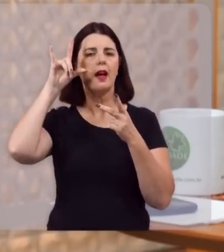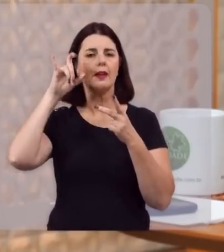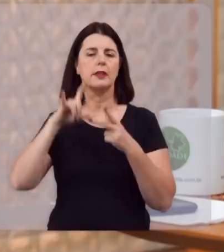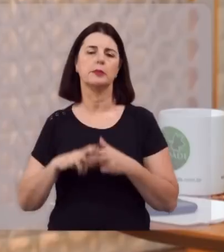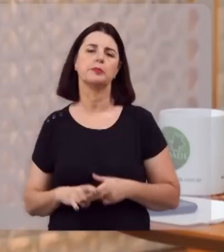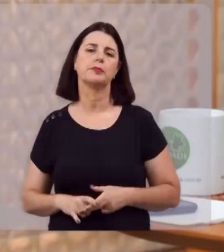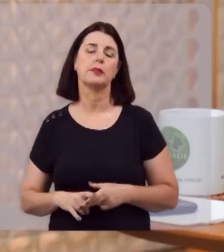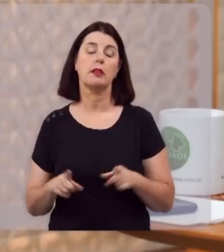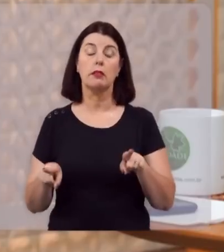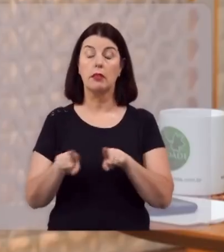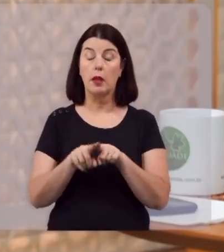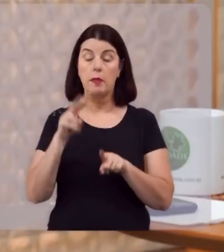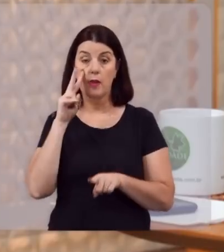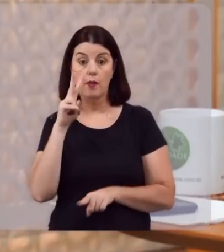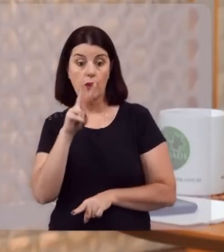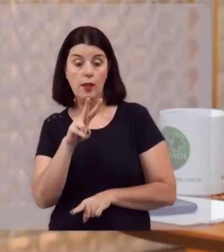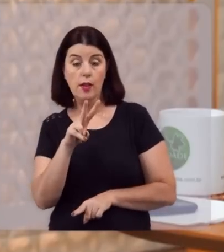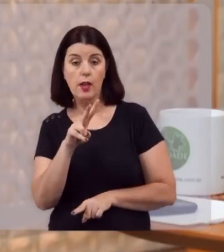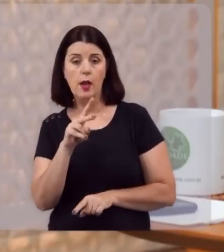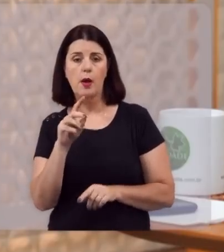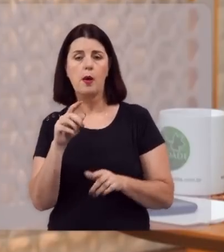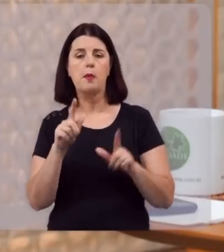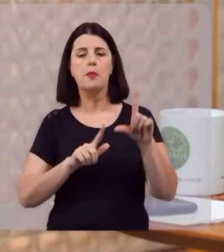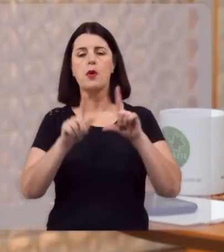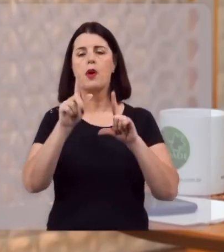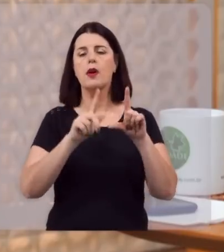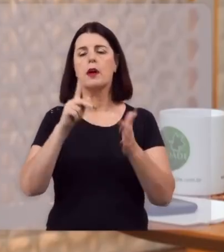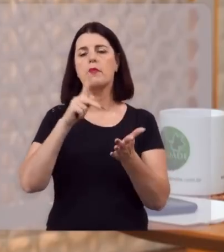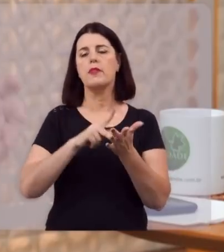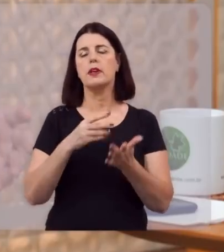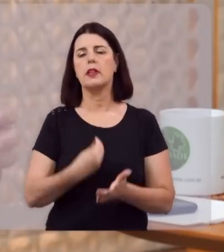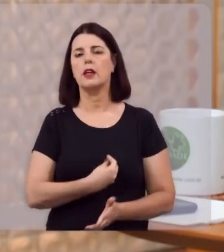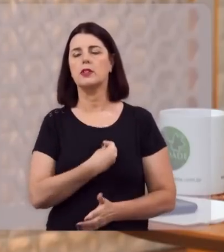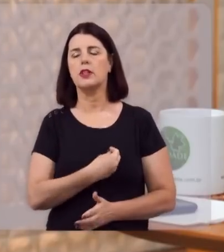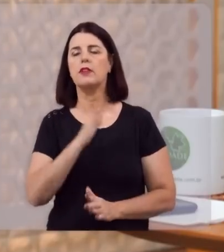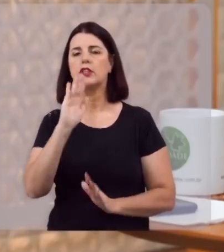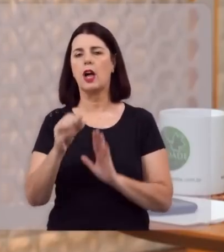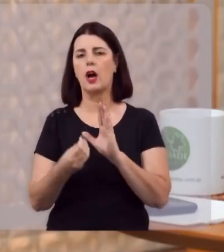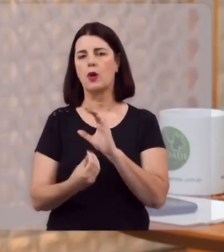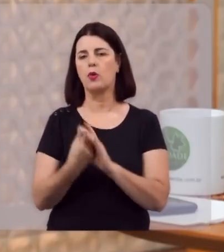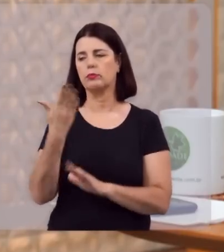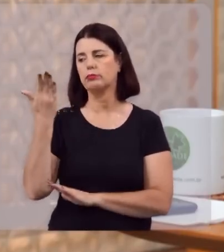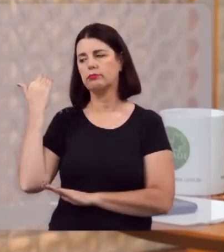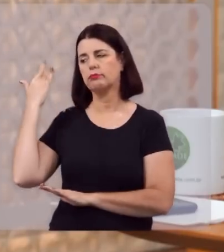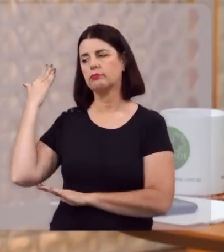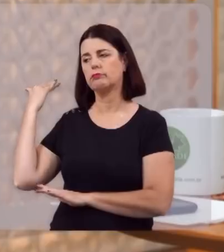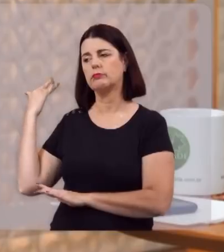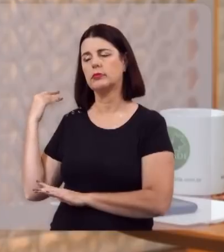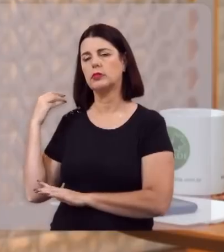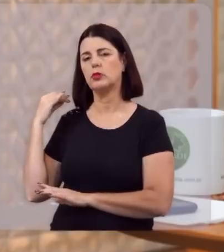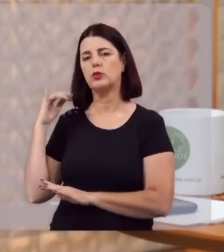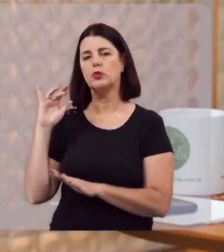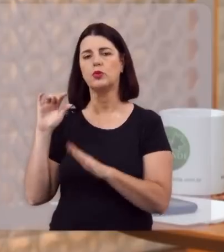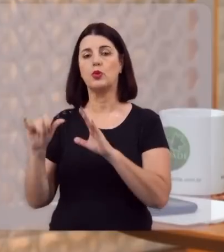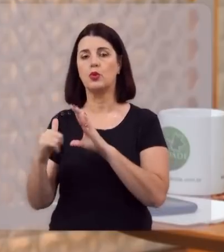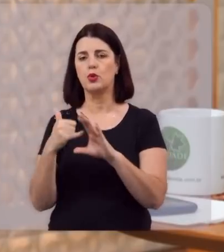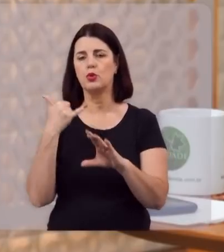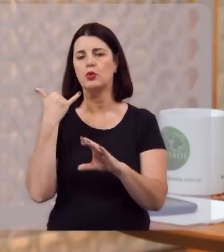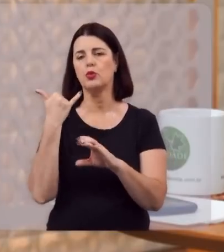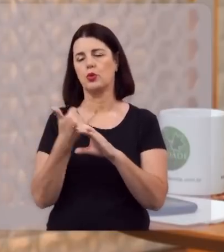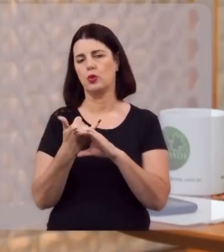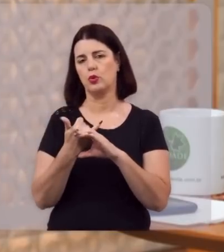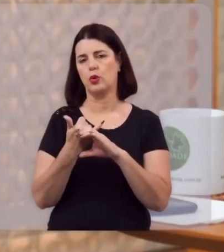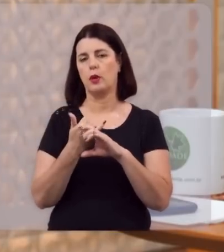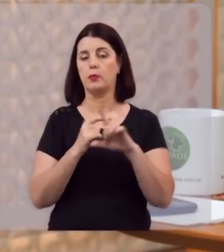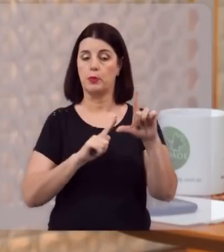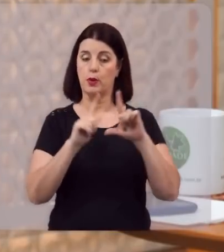e também vai poder acompanhar os programas verdade vida que já aconteceram já foram veiculados nos nossos canais no